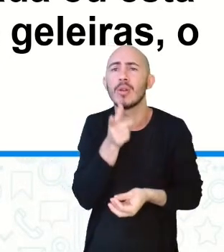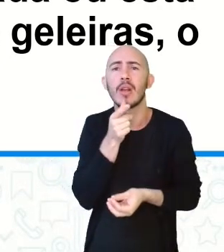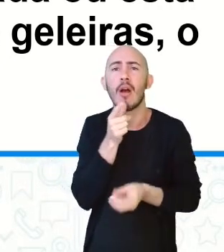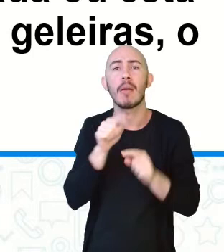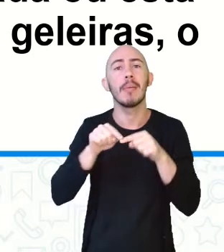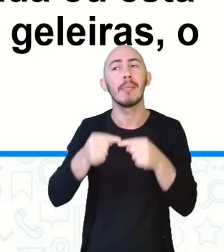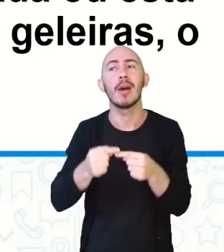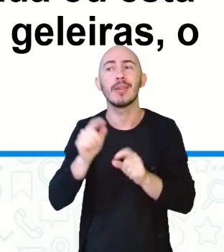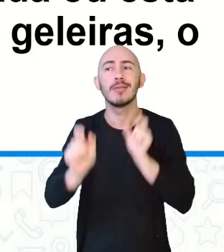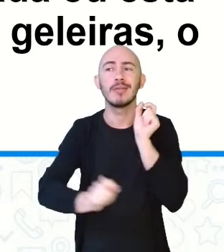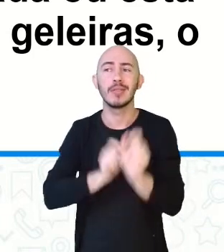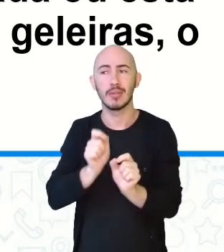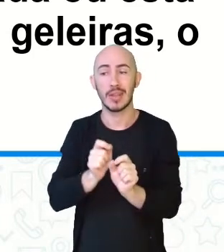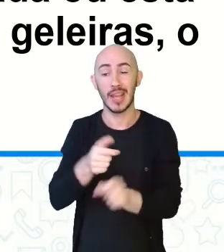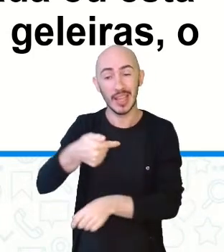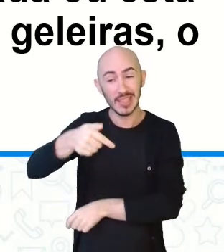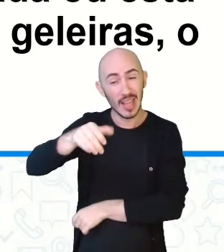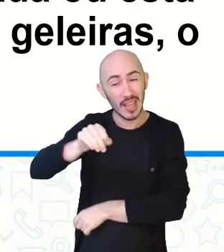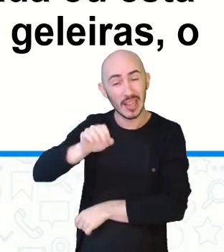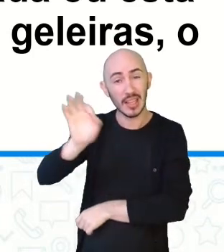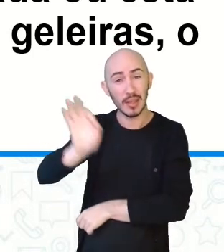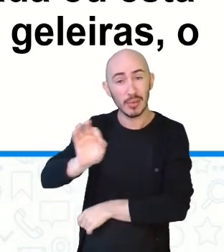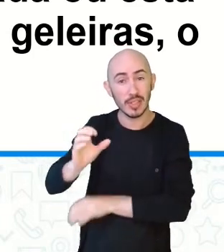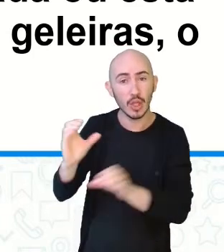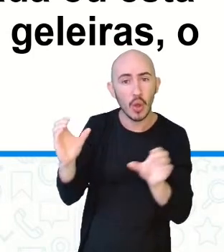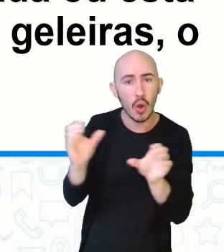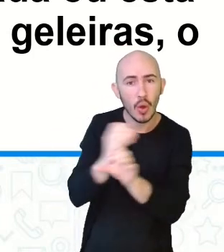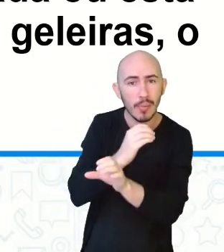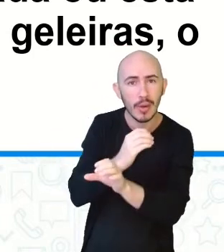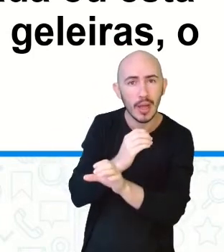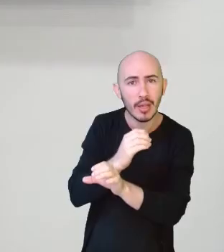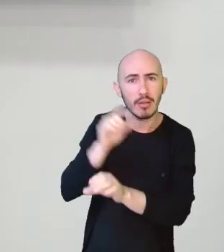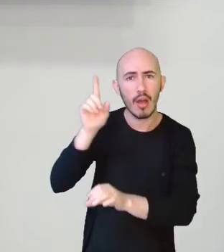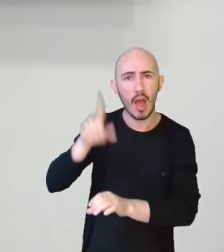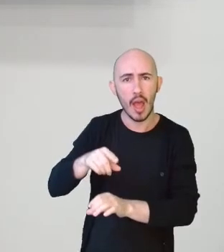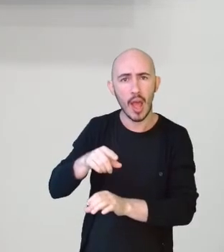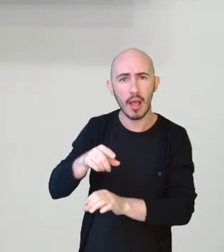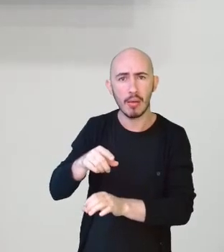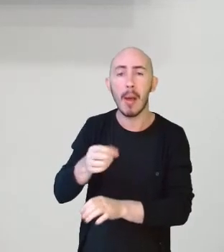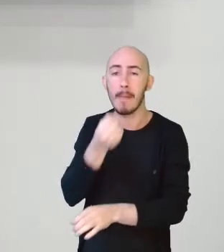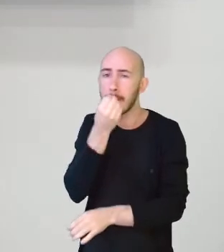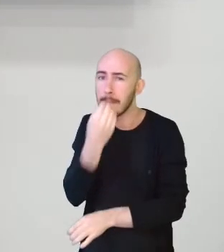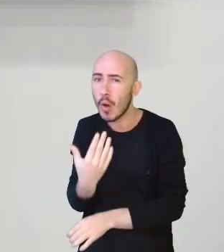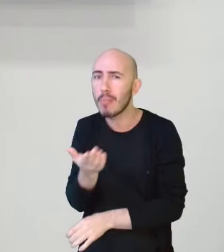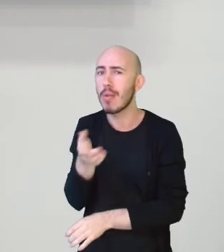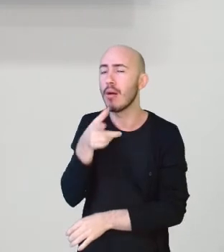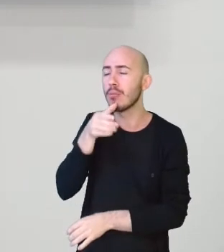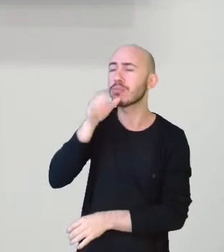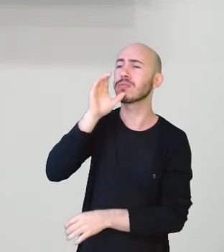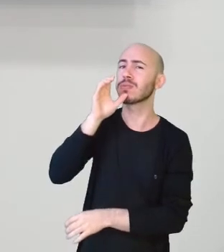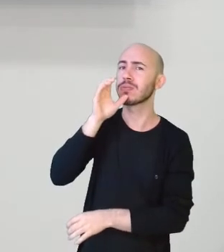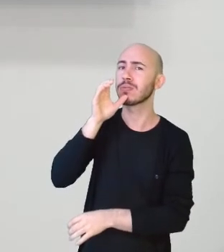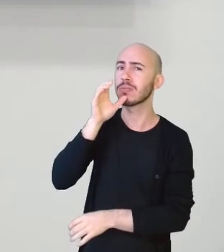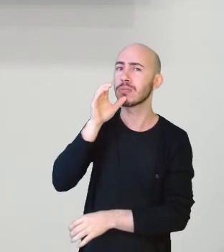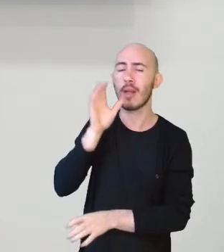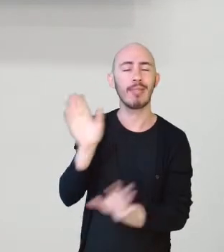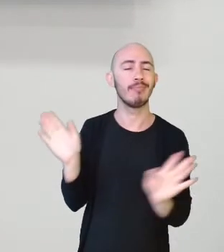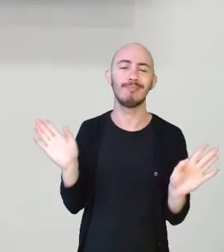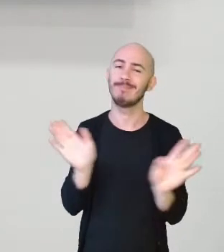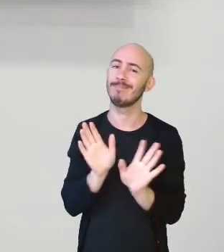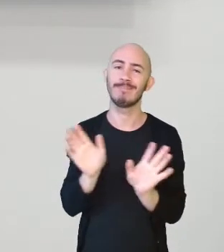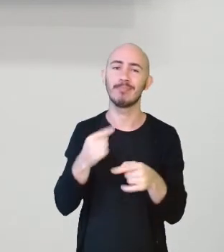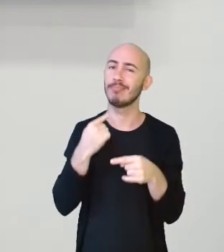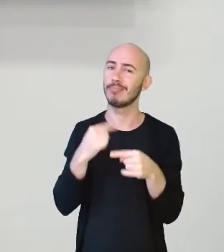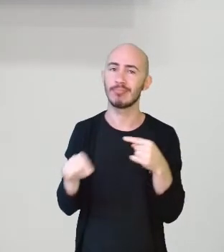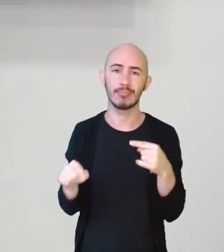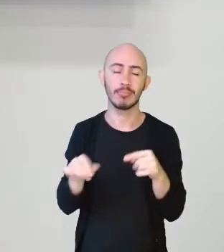Só que essa quantidade de água, nem toda ela é apropriada para o nosso consumo. Por exemplo, quando você